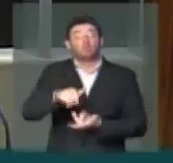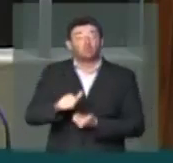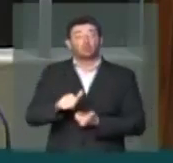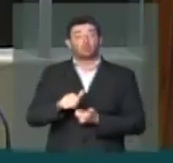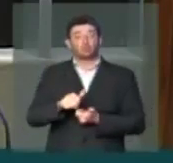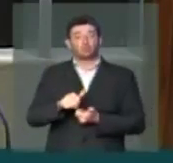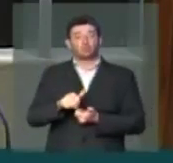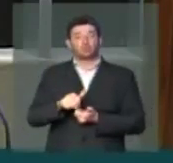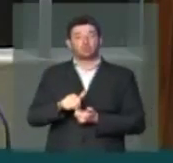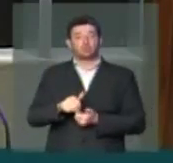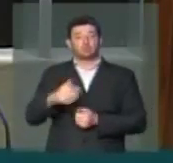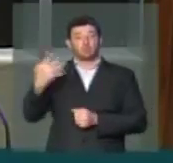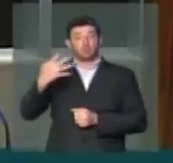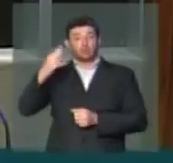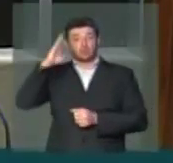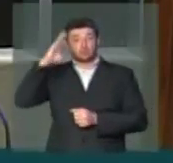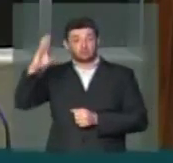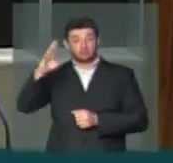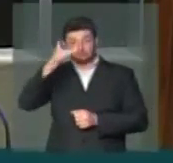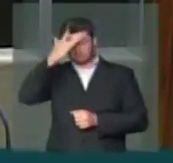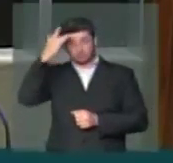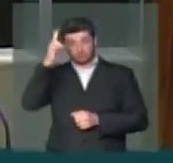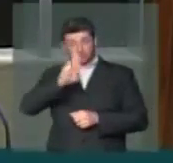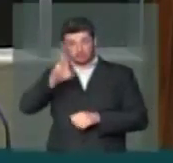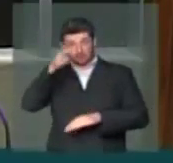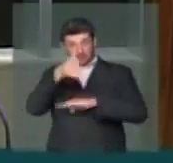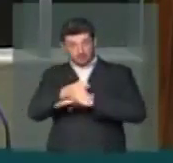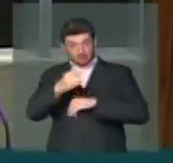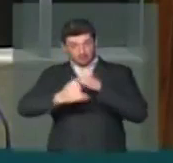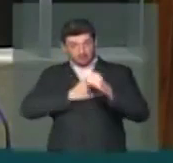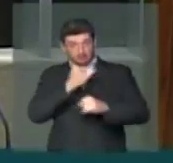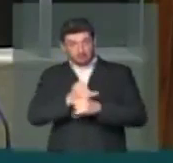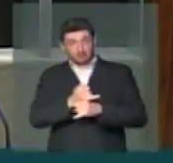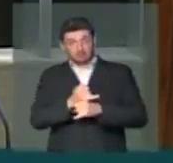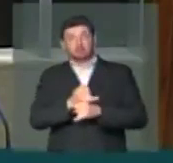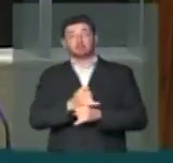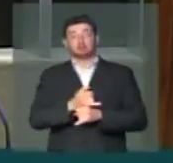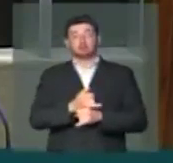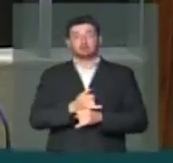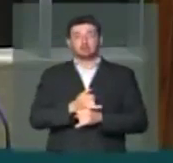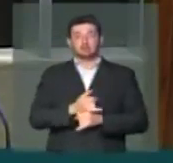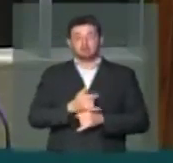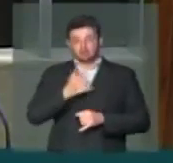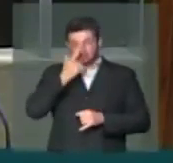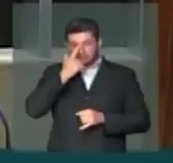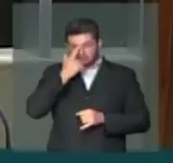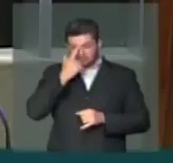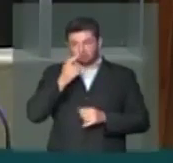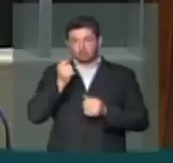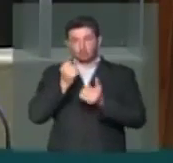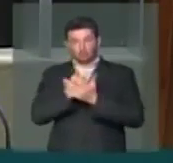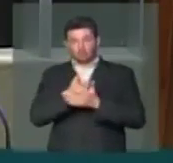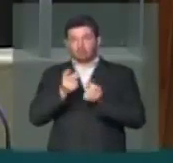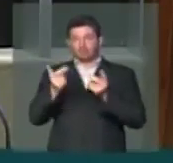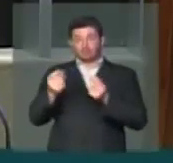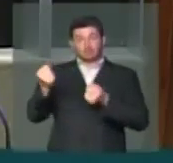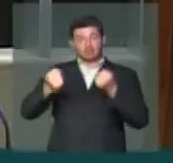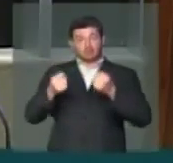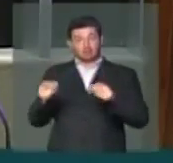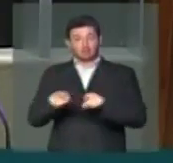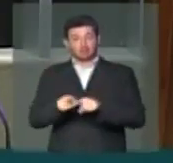individuais, quarto maior em usuários de internet e da compra e venda de